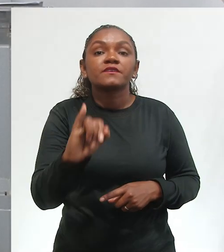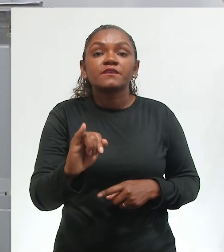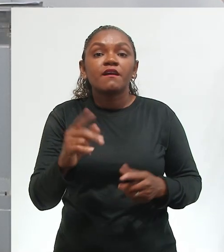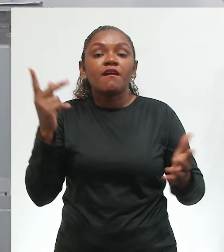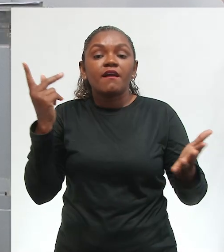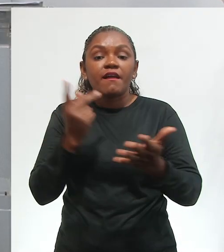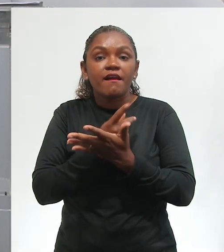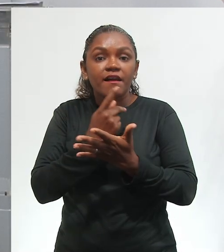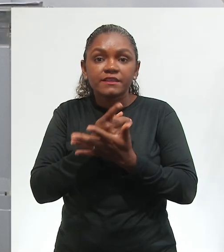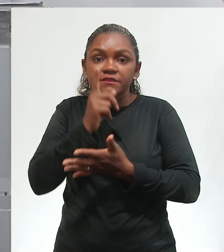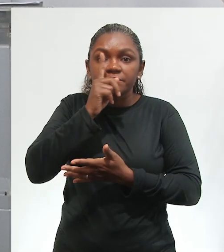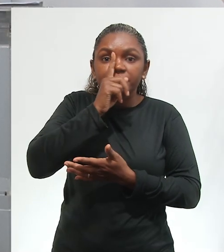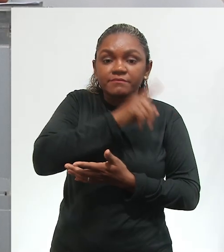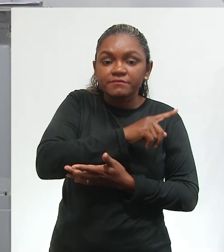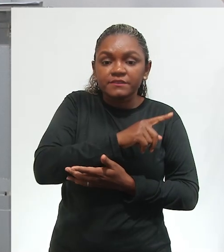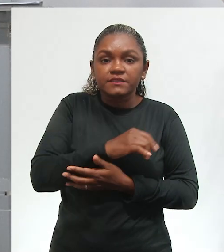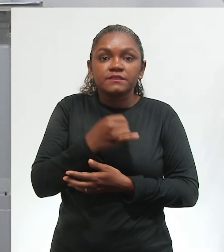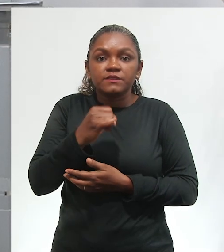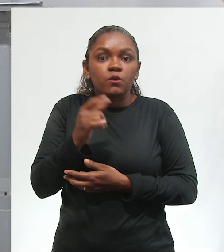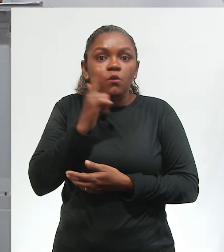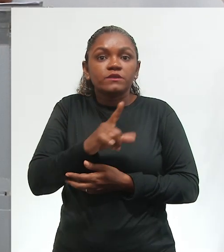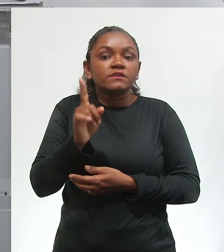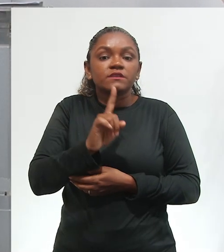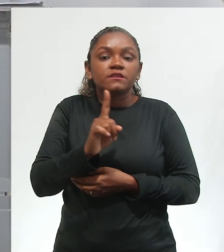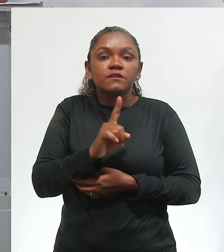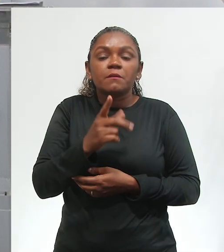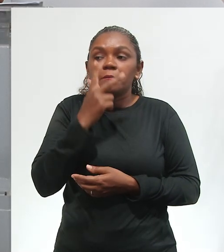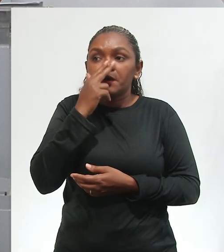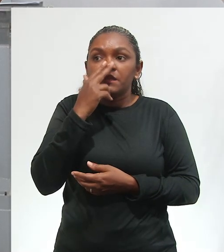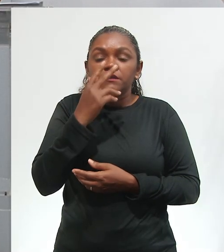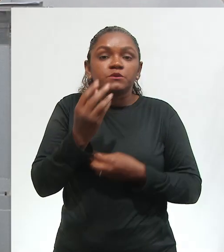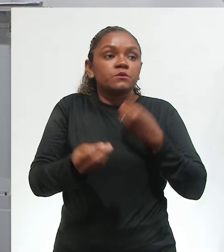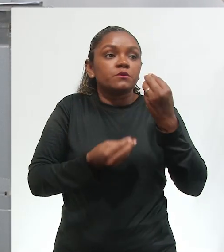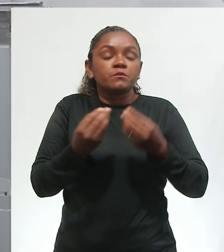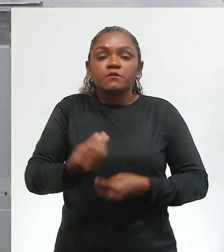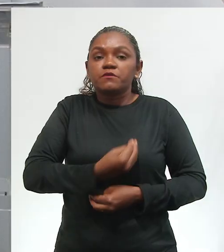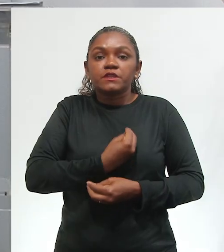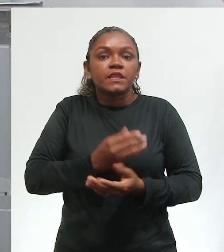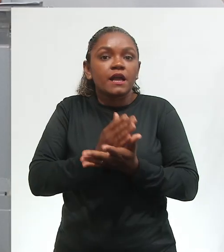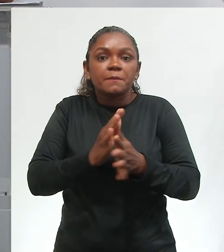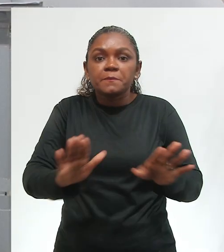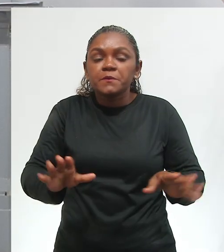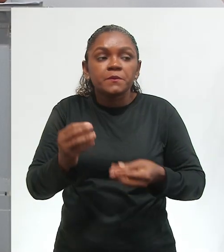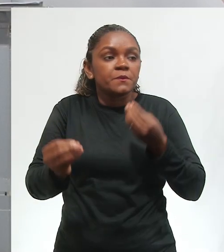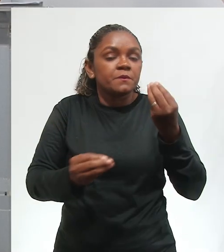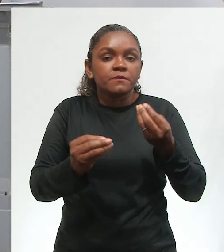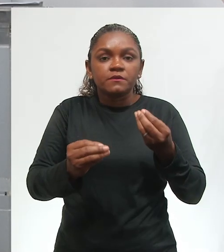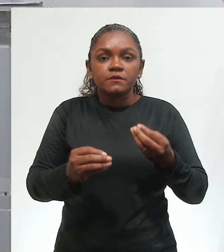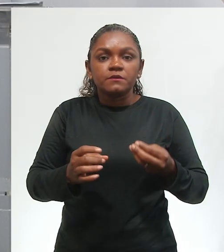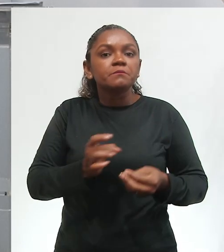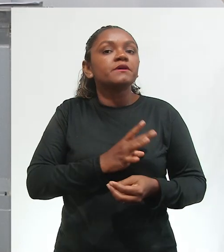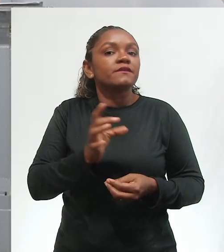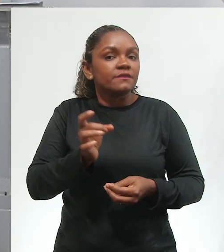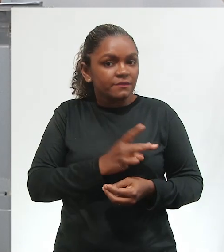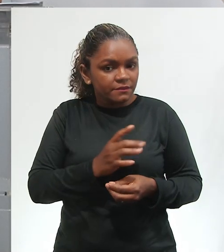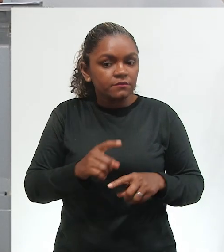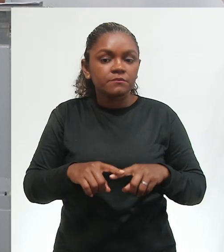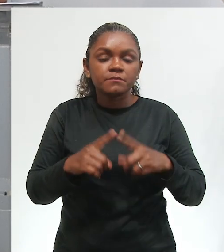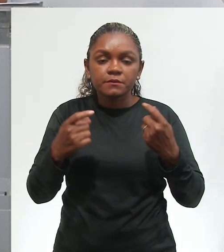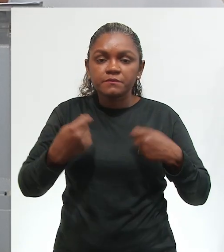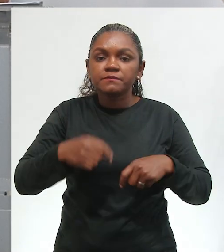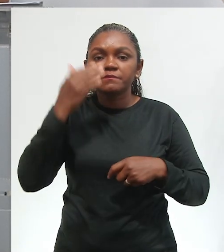de fazer, dava a impressão que se a gente não conseguisse fazer aquilo, o mundo ia acabar, né? Mas entender que esses processos, eles